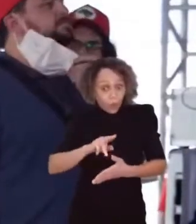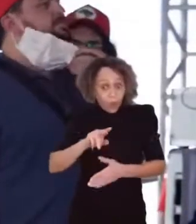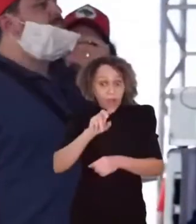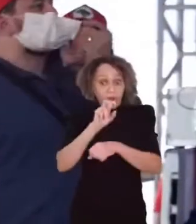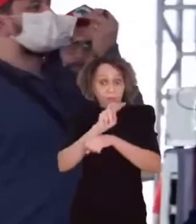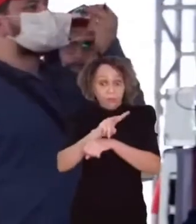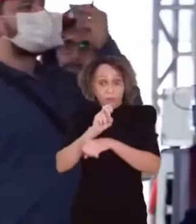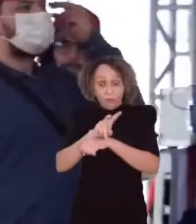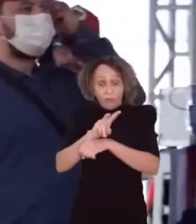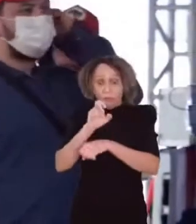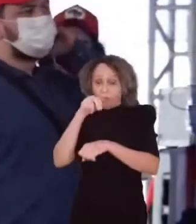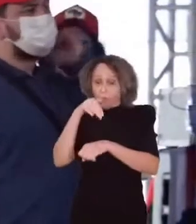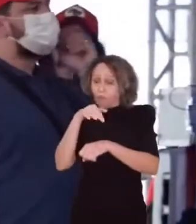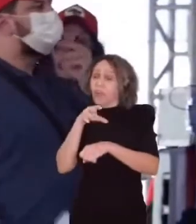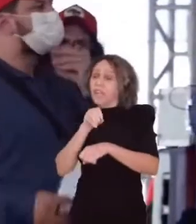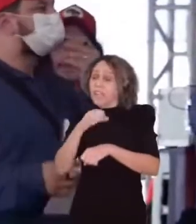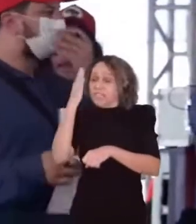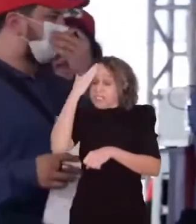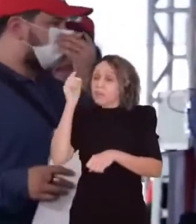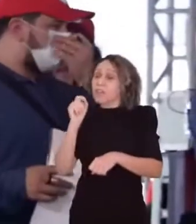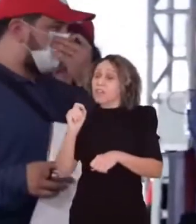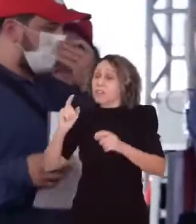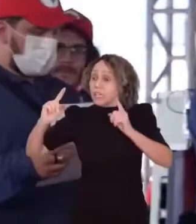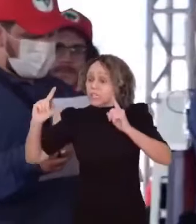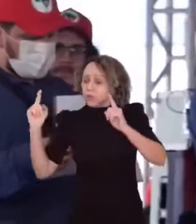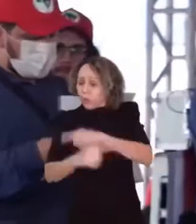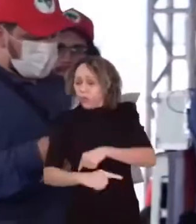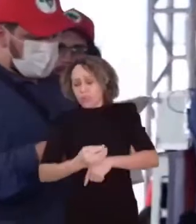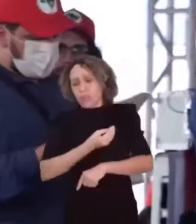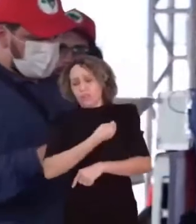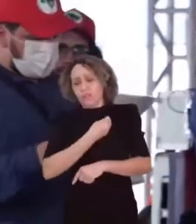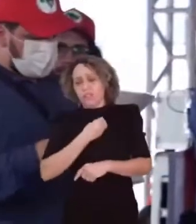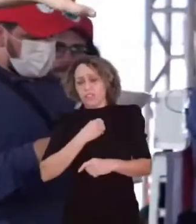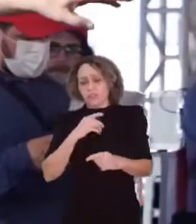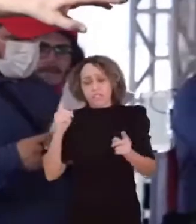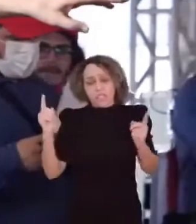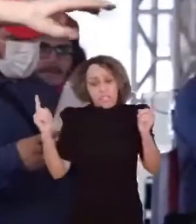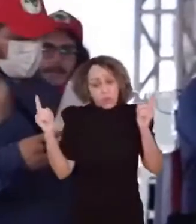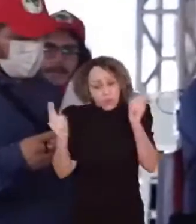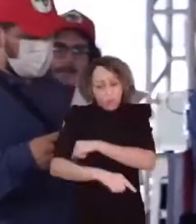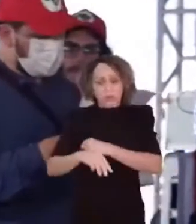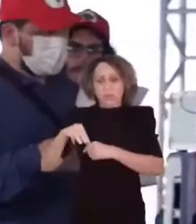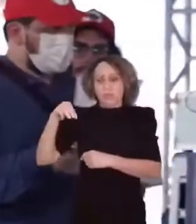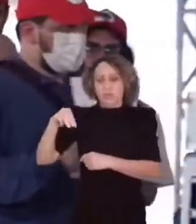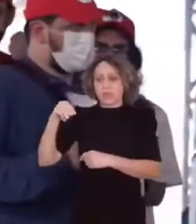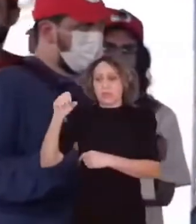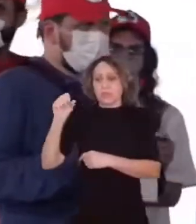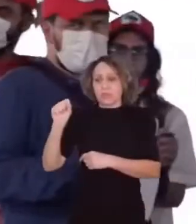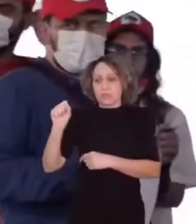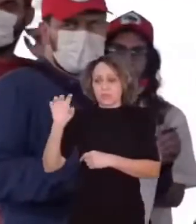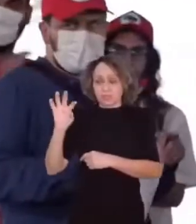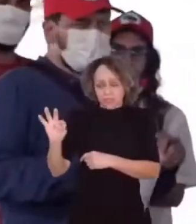MST. Se quiser continuar usando, use, mas o inferno te espera.